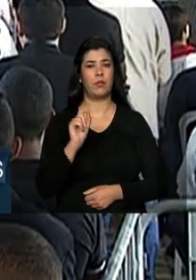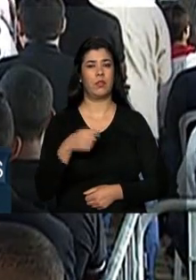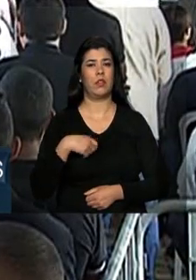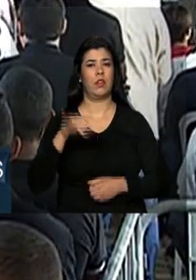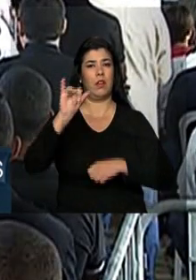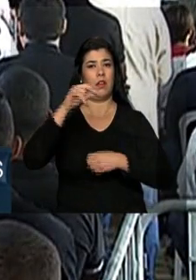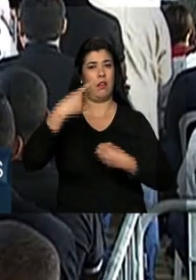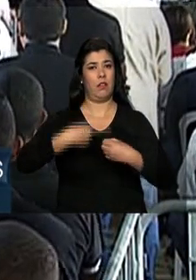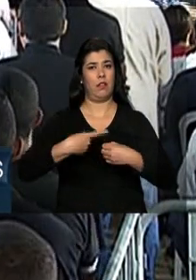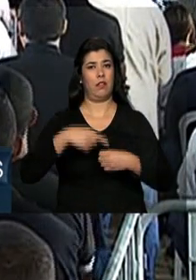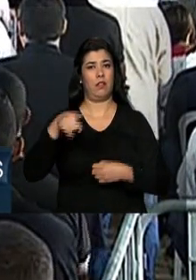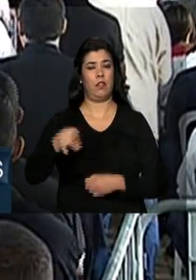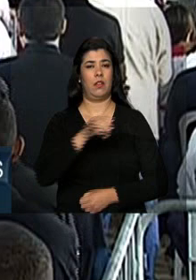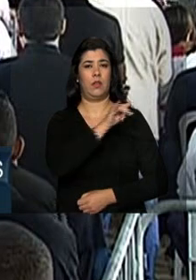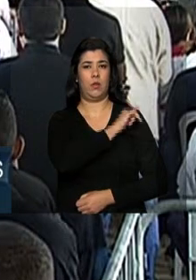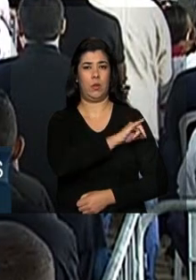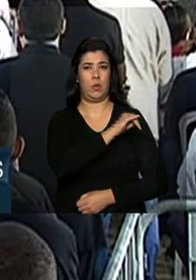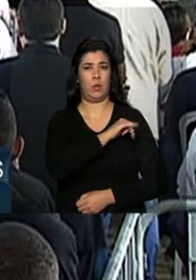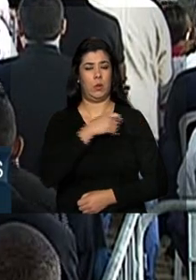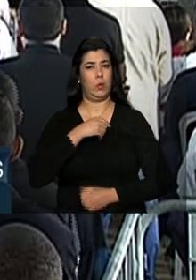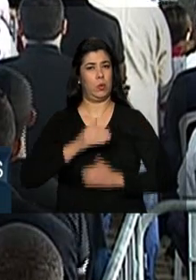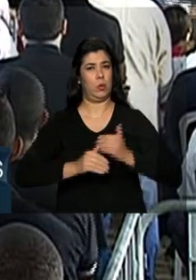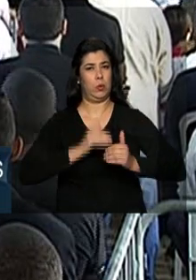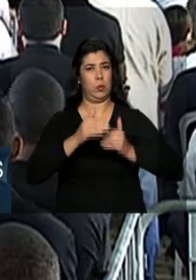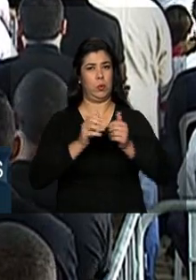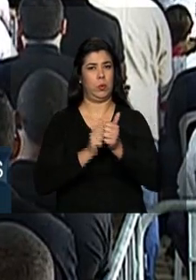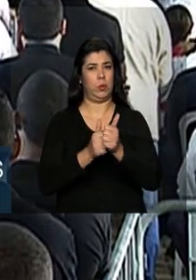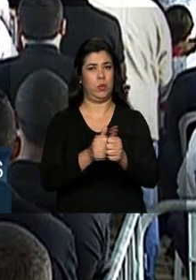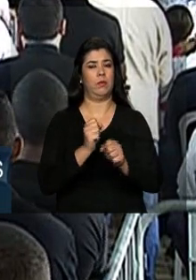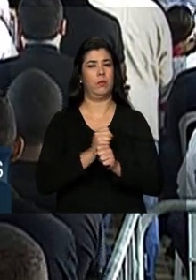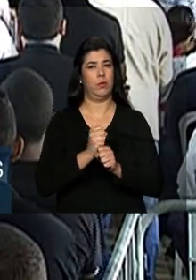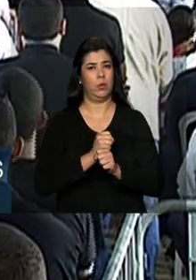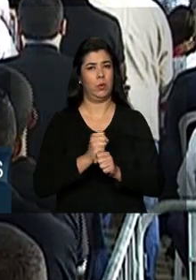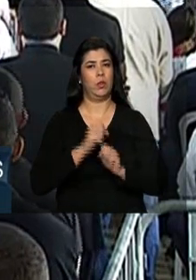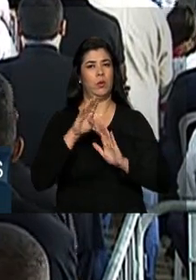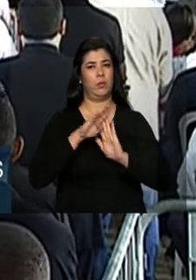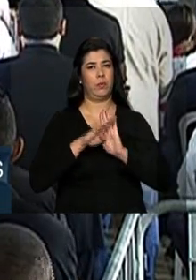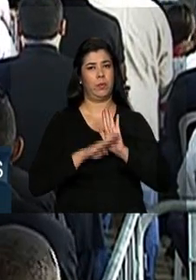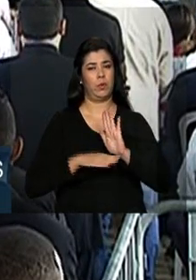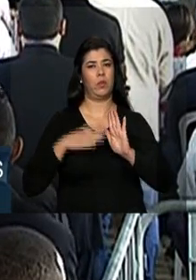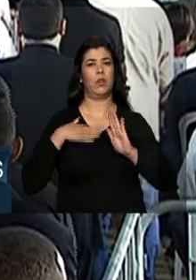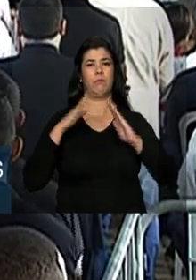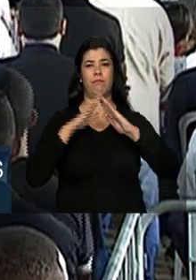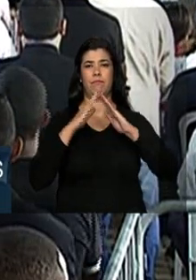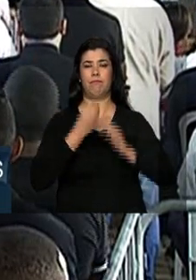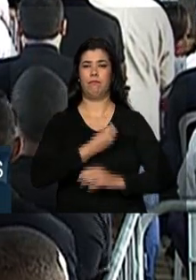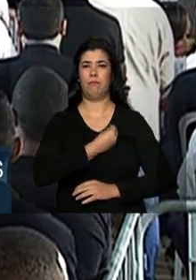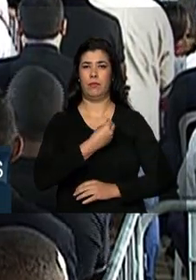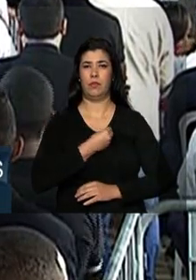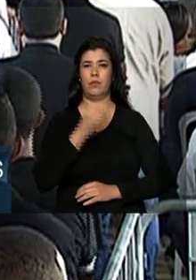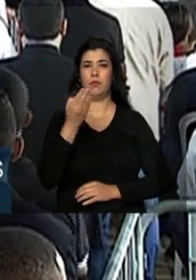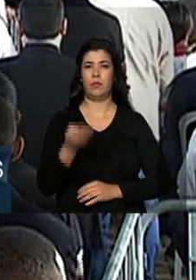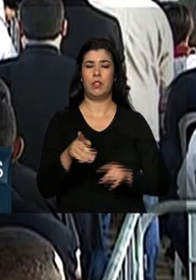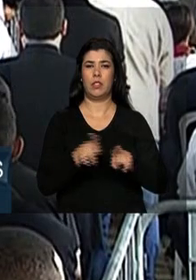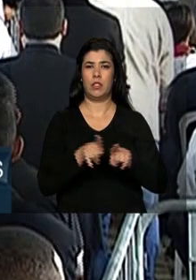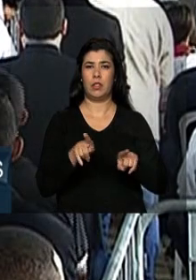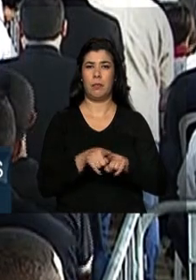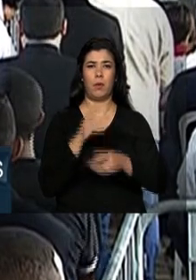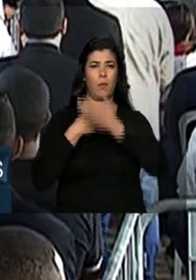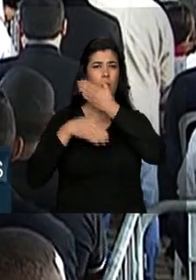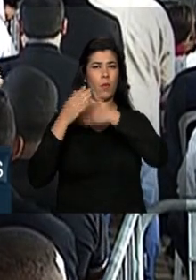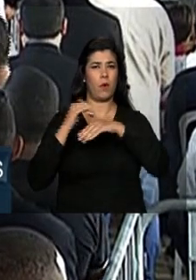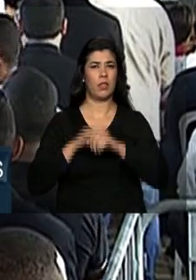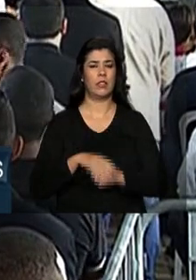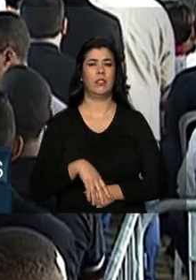Janeiro, ao longo desses anos de Minha Casa Minha Vida, e a senhora, como ministra-chefe da Casa Civil